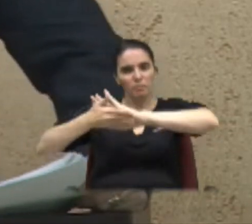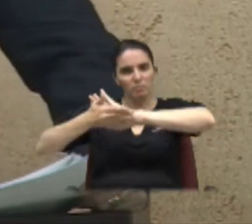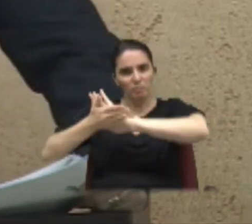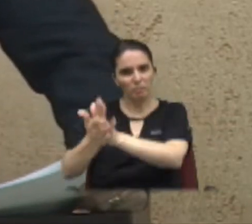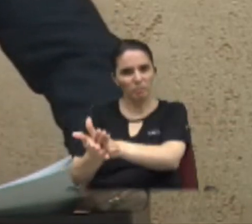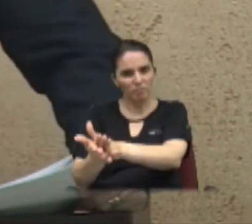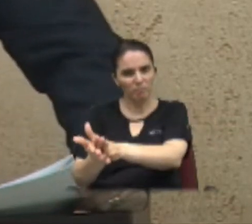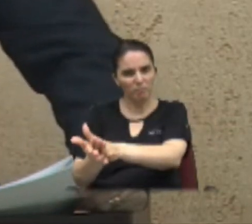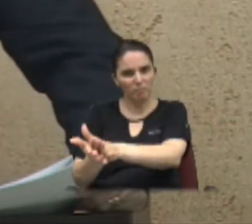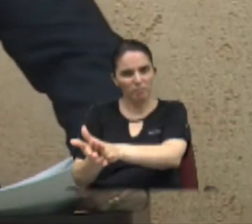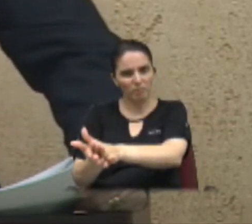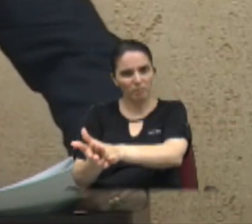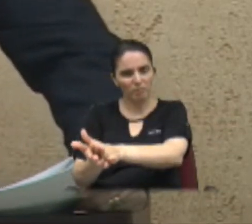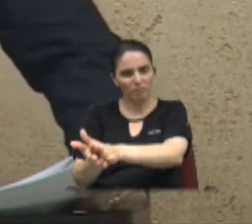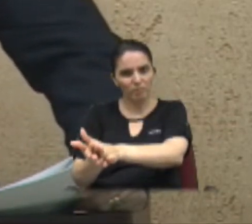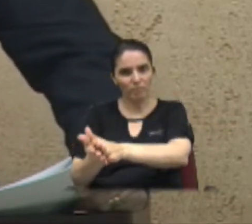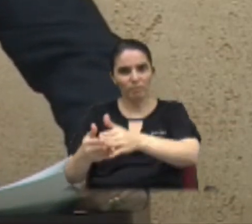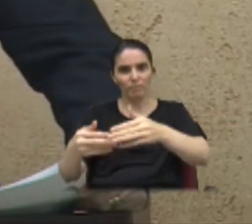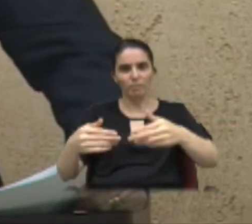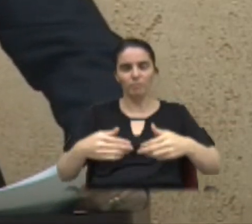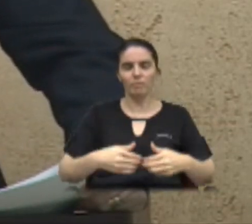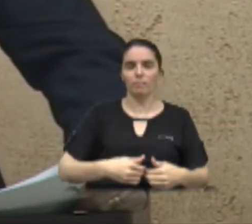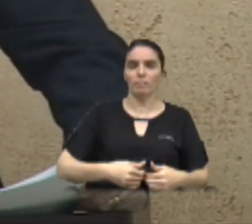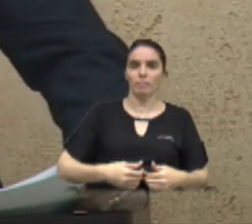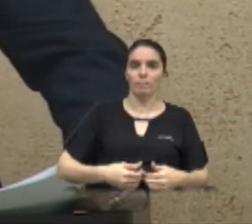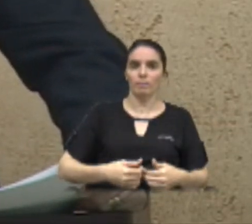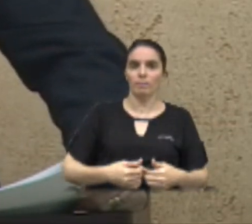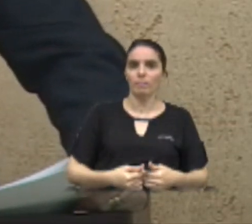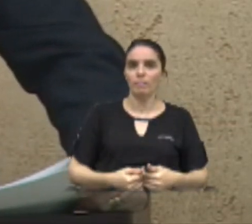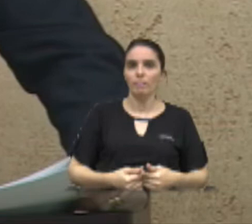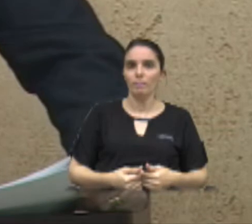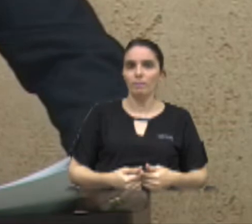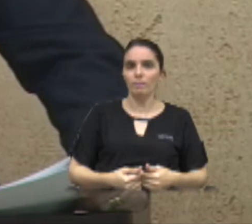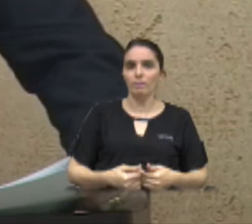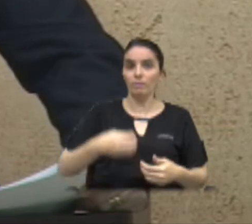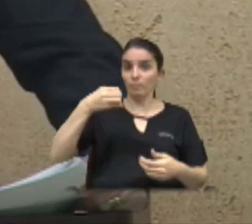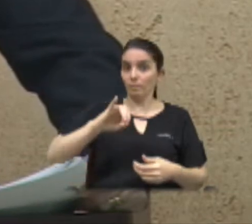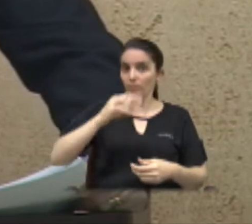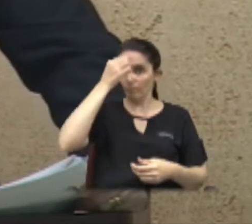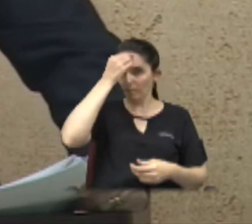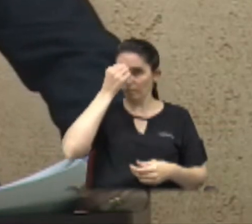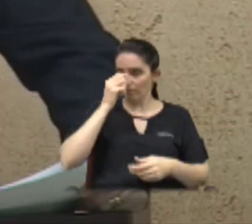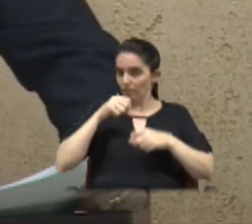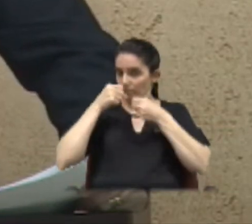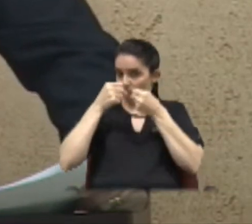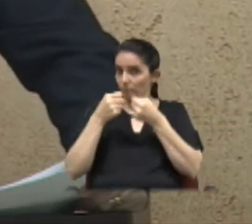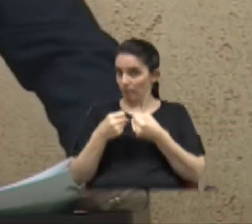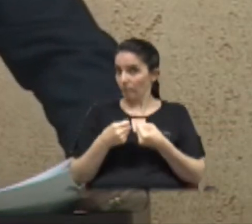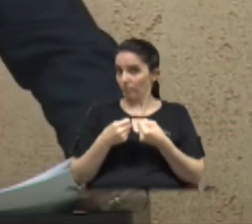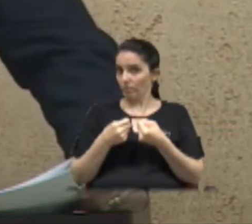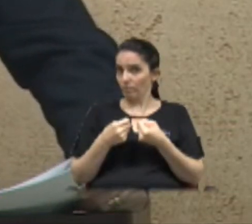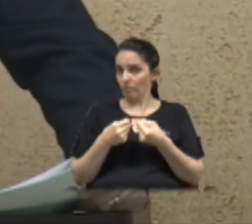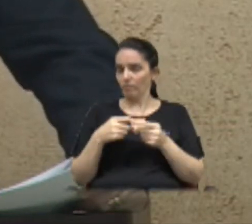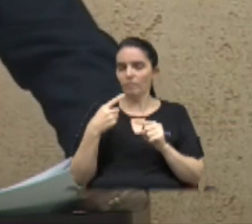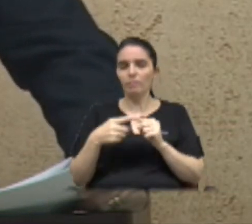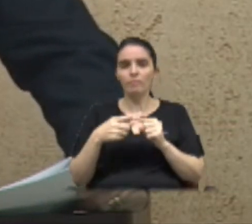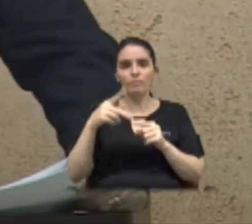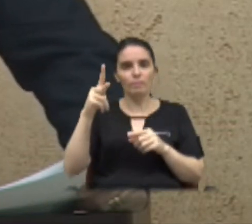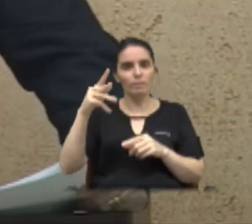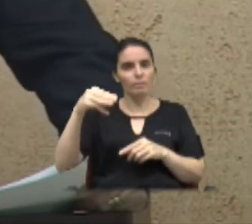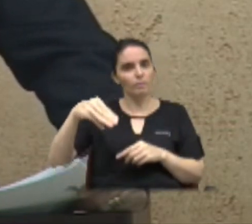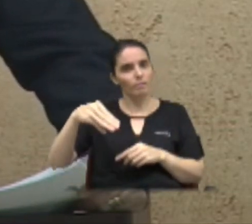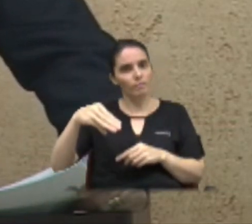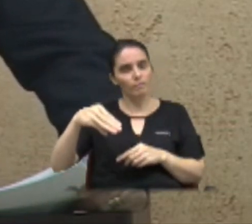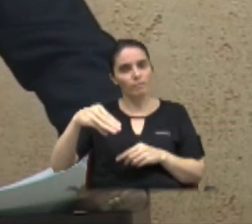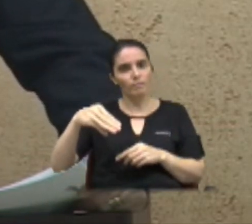de tanta situação, que se eu pudesse, já que vocês hoje refém de uma situação onde eu